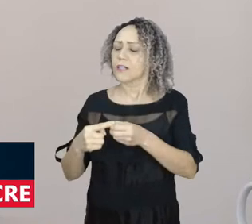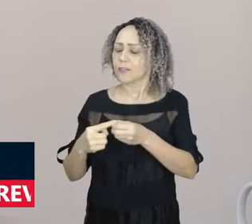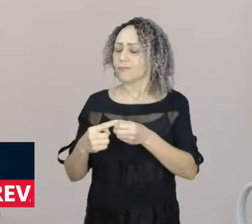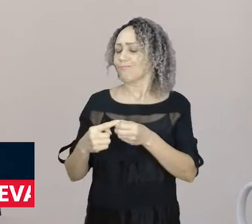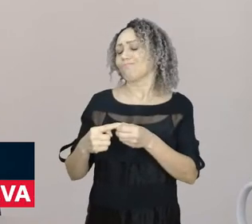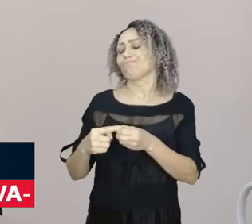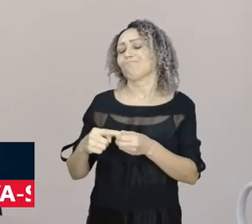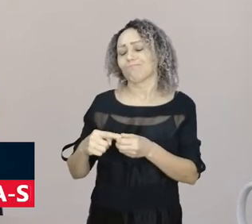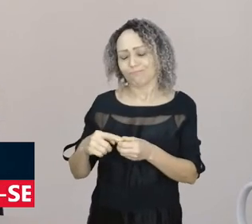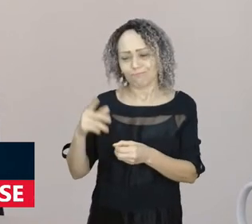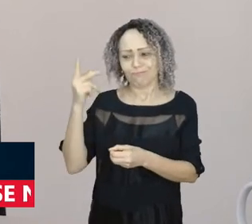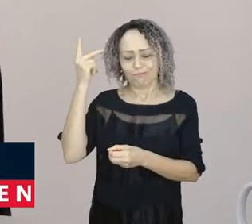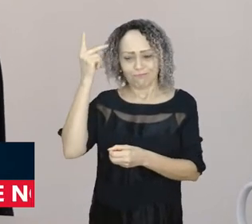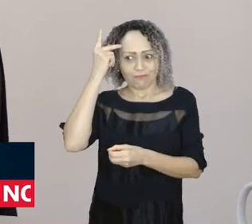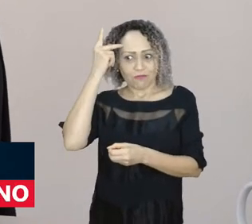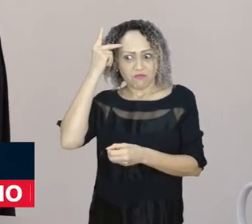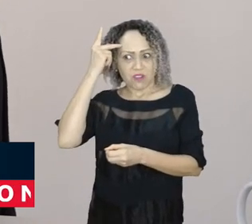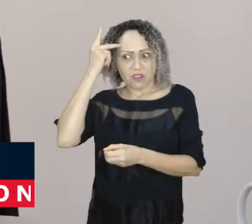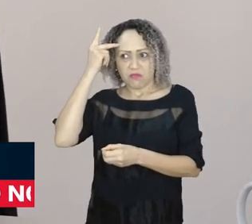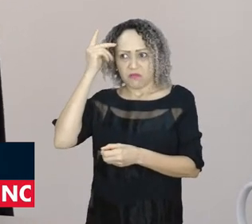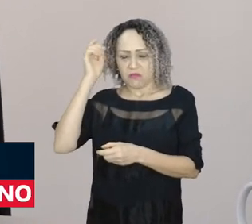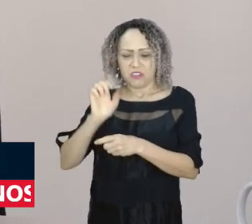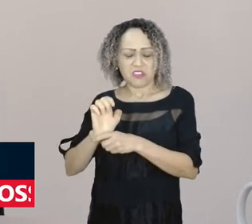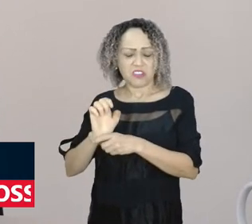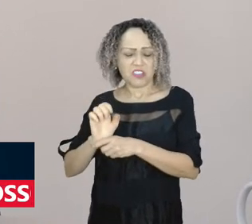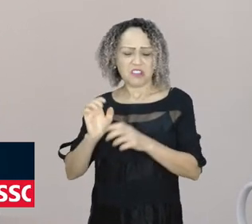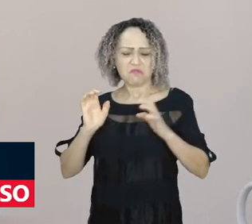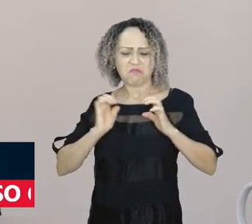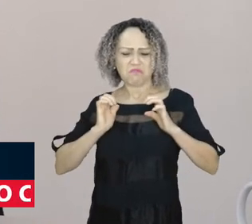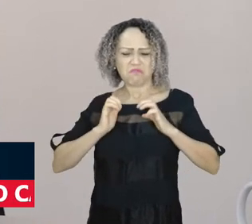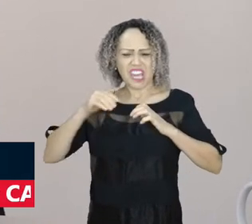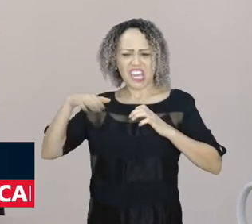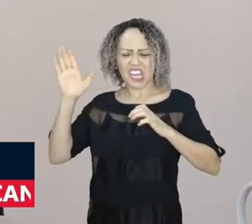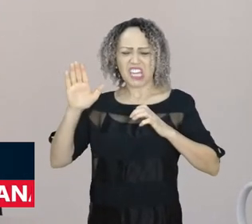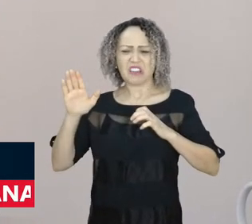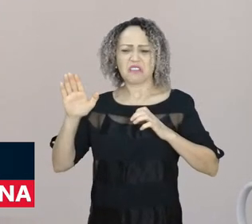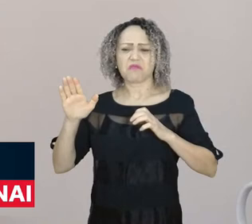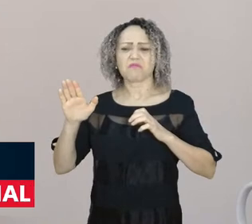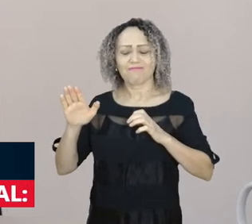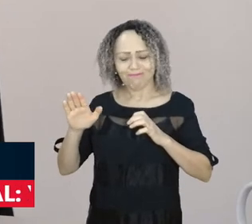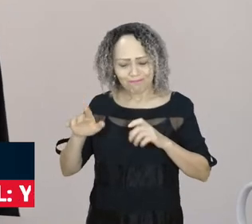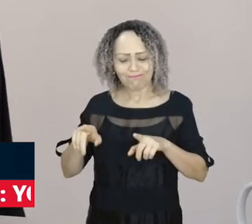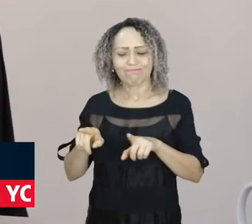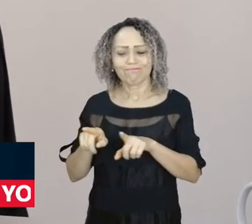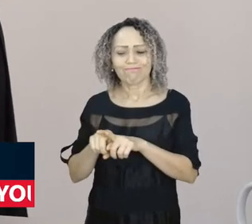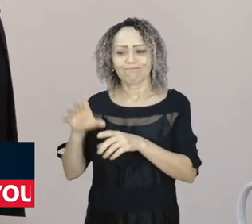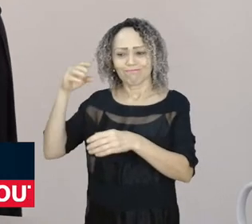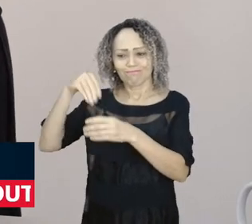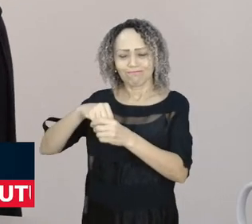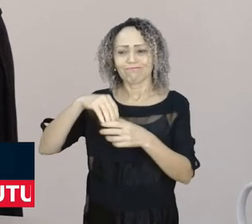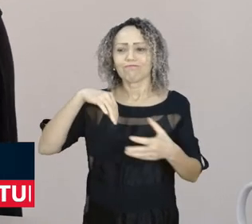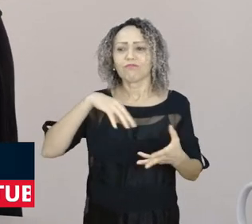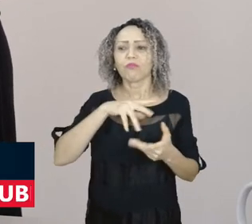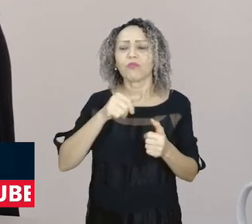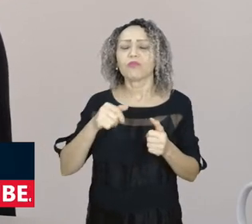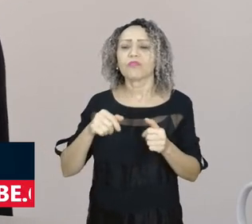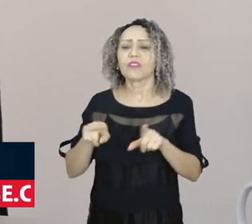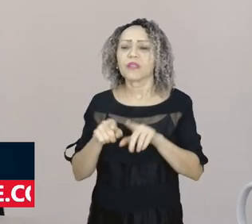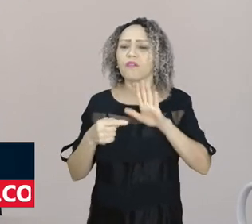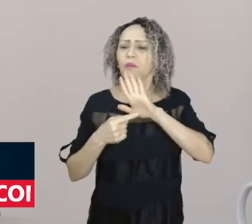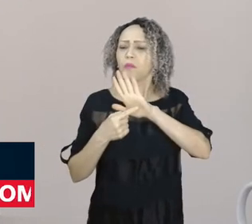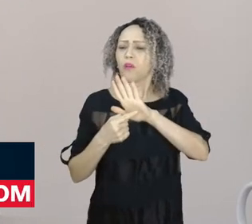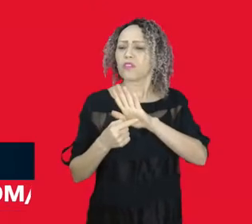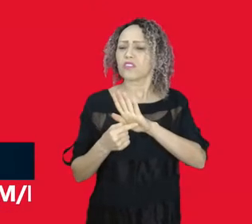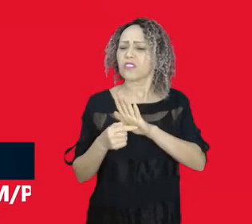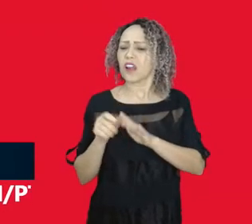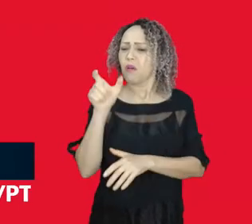mais dinâmicos no país e também no mundo. A gente mostra para vocês o perfil do eleitor de São Paulo, como é que foi nesse primeiro